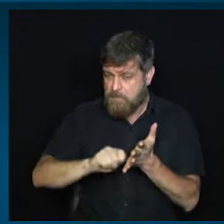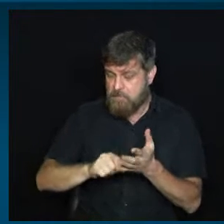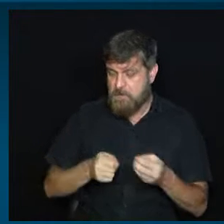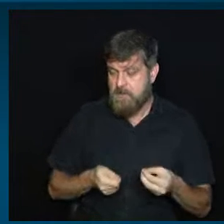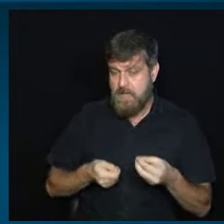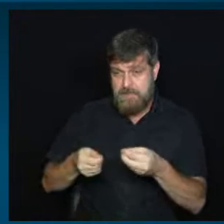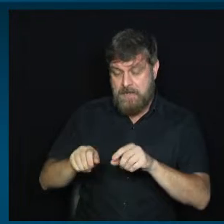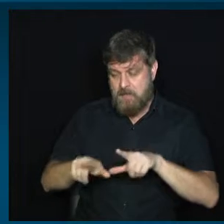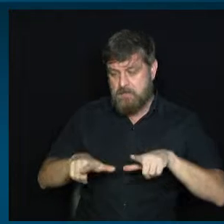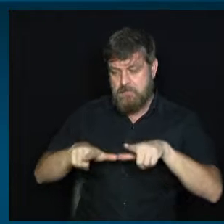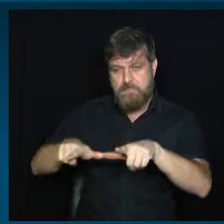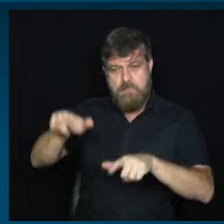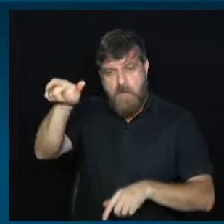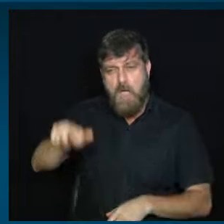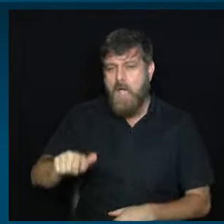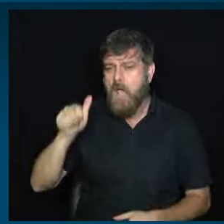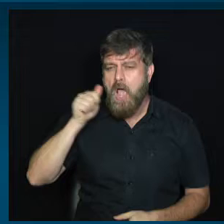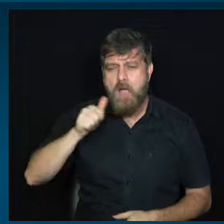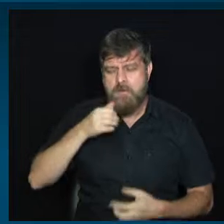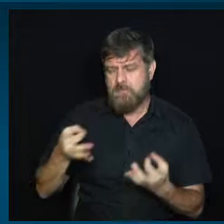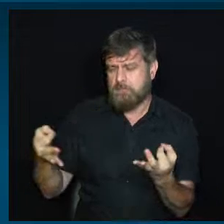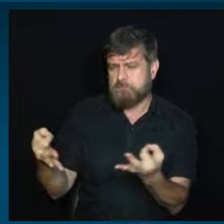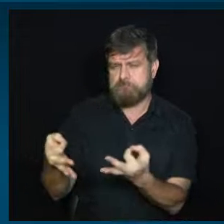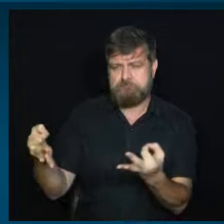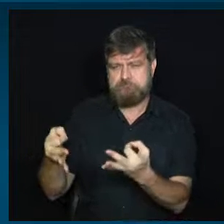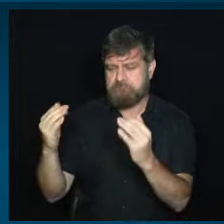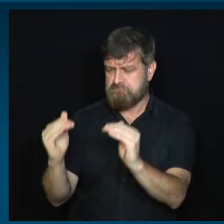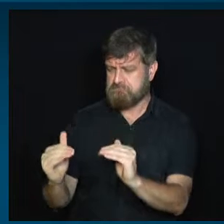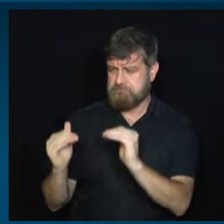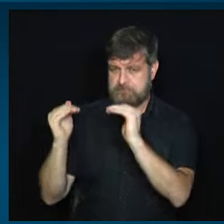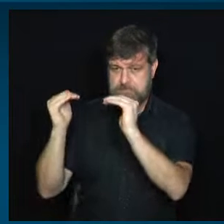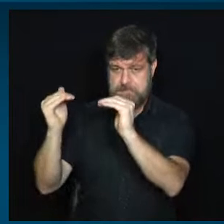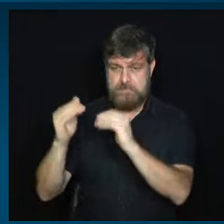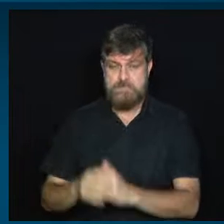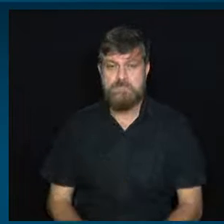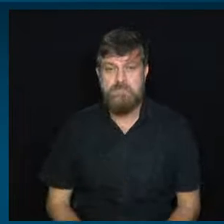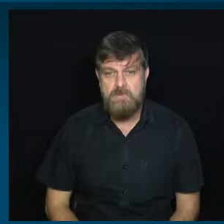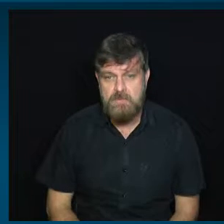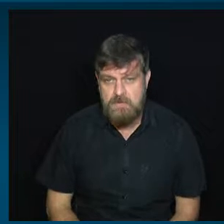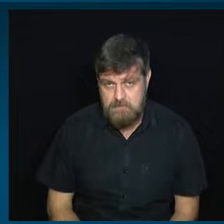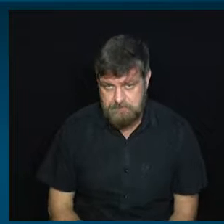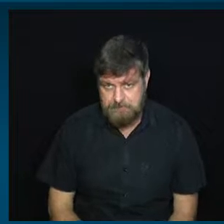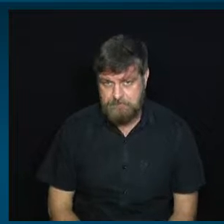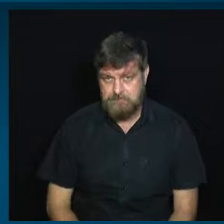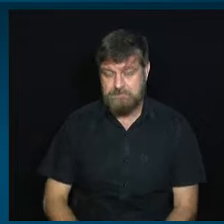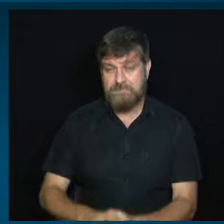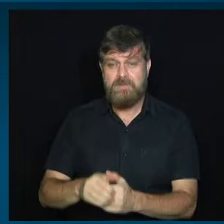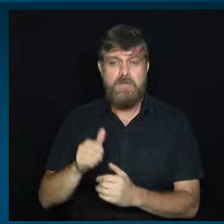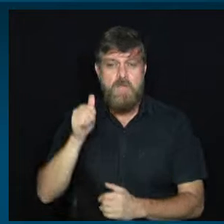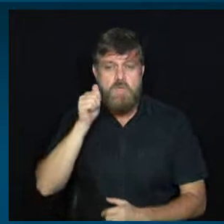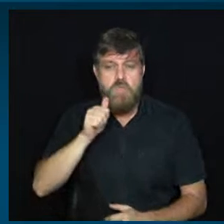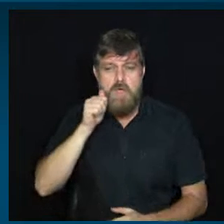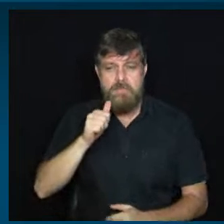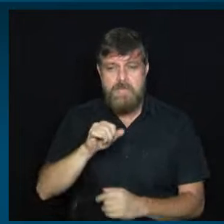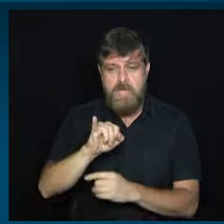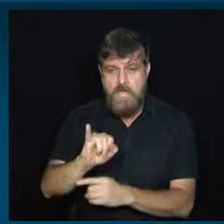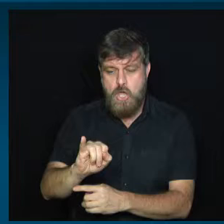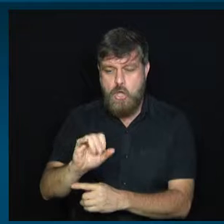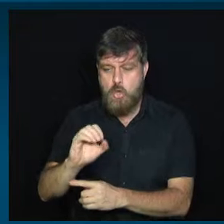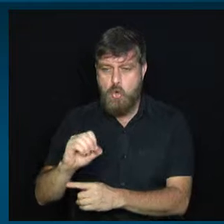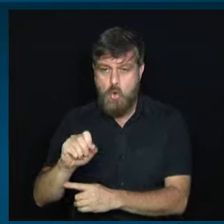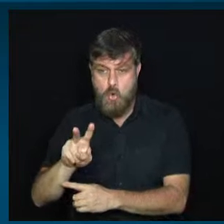diploma de mérito mulher virtuosa Elizabeth Lins Reinalques Cordeiro a Yoshi Lucilena